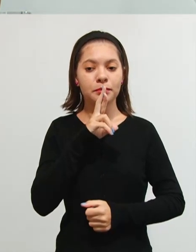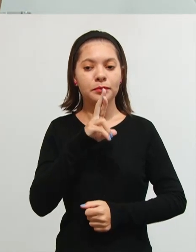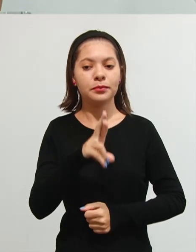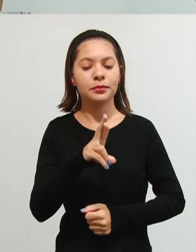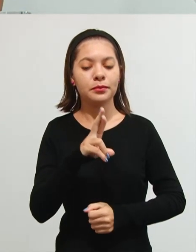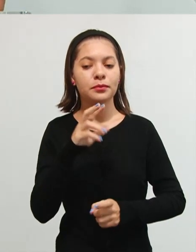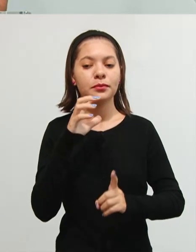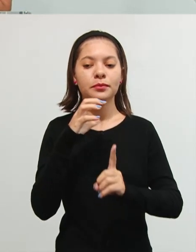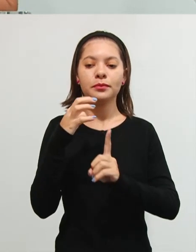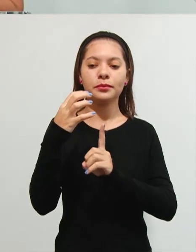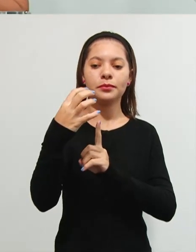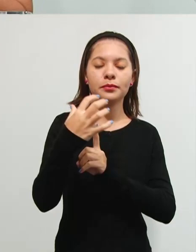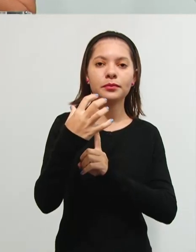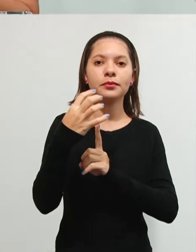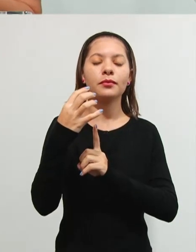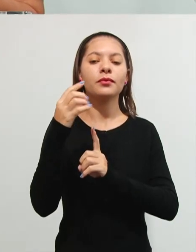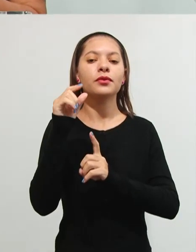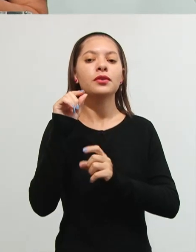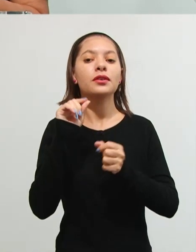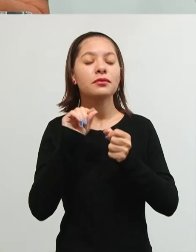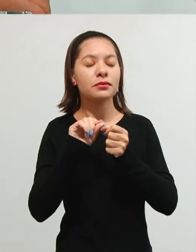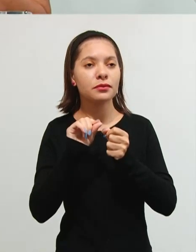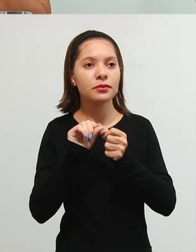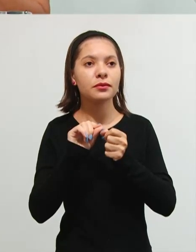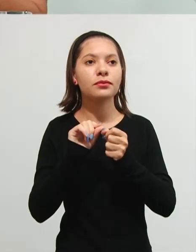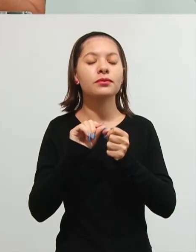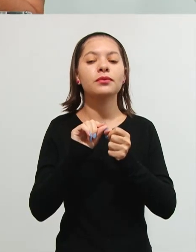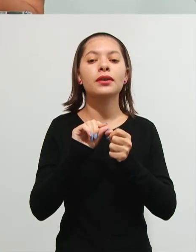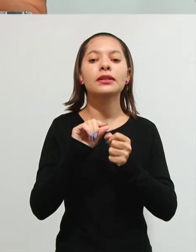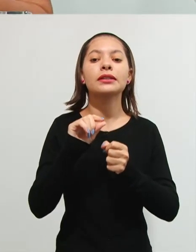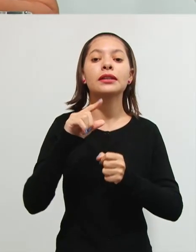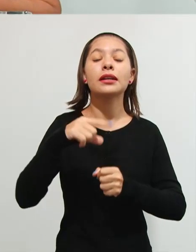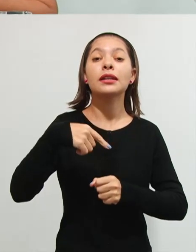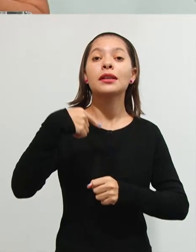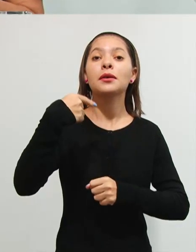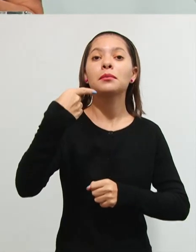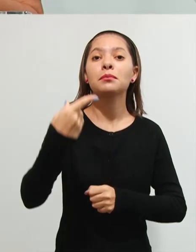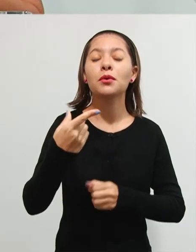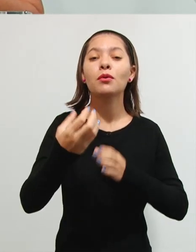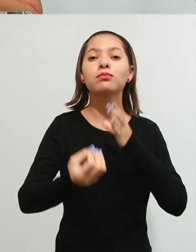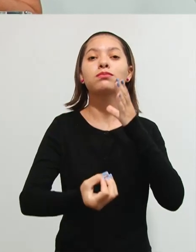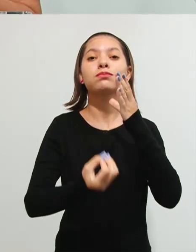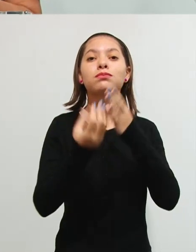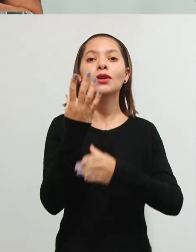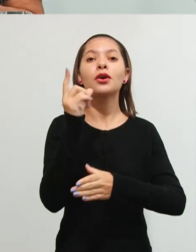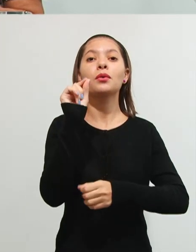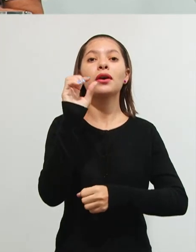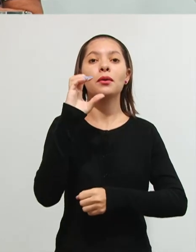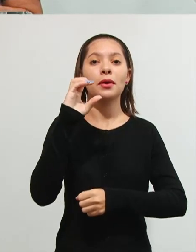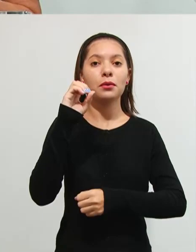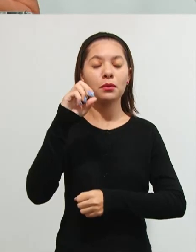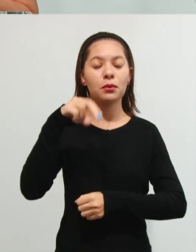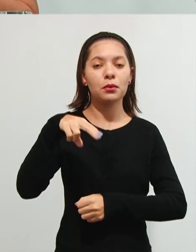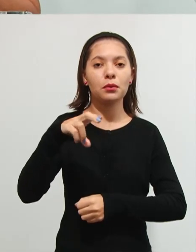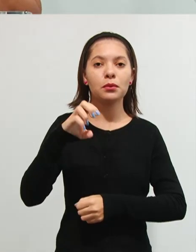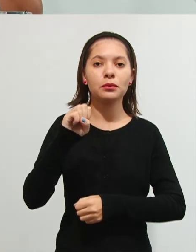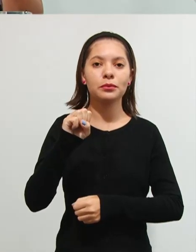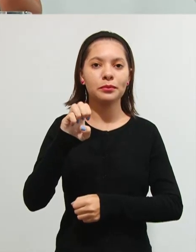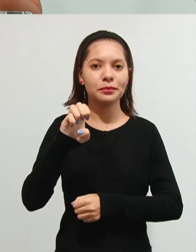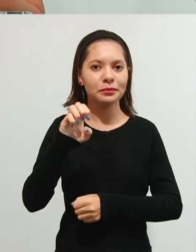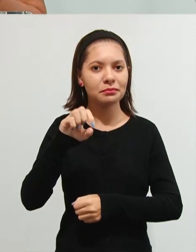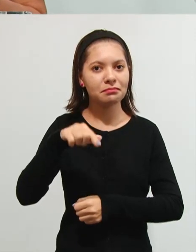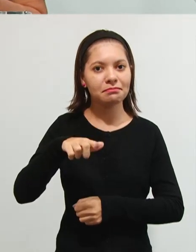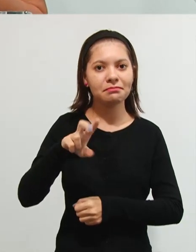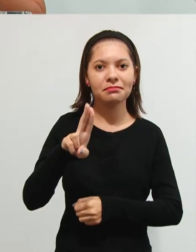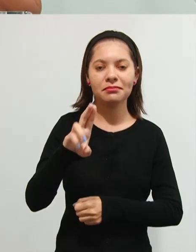determinado estímulo que você então faz e aquilo gera para você uma consequência. Tá? E